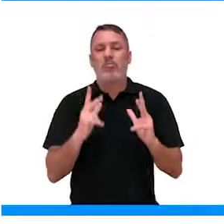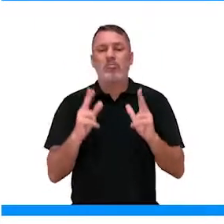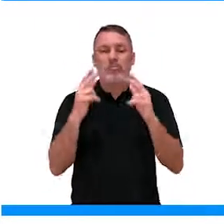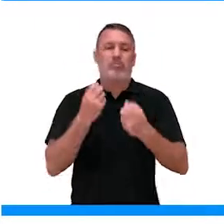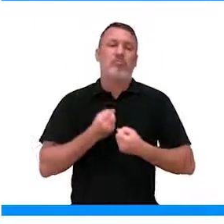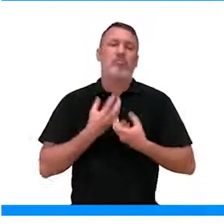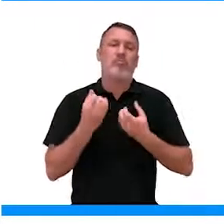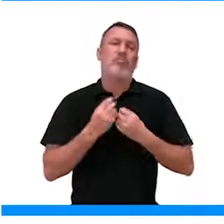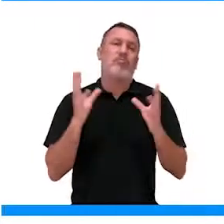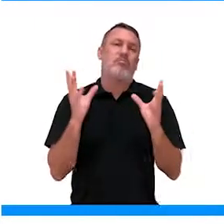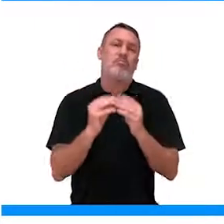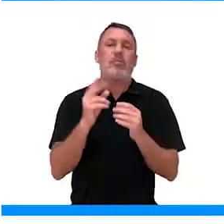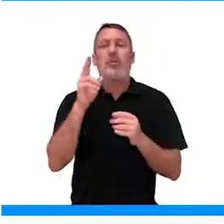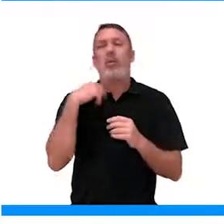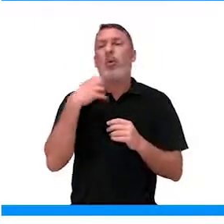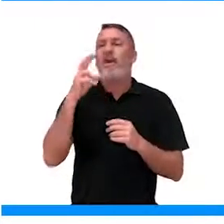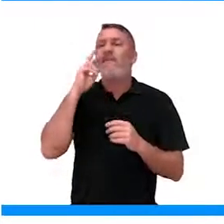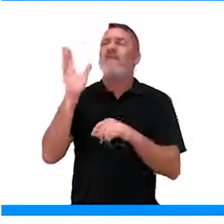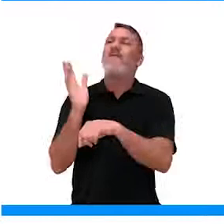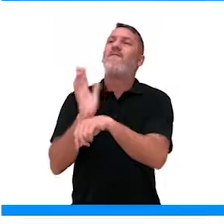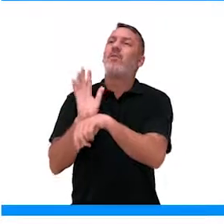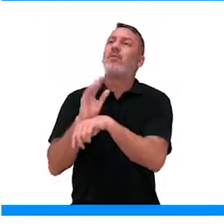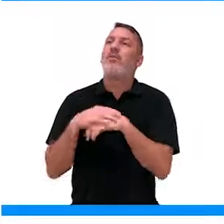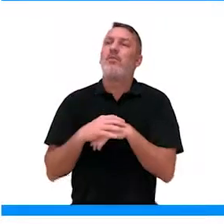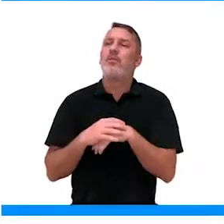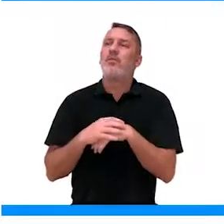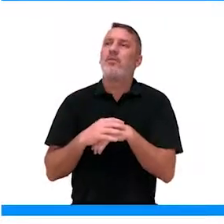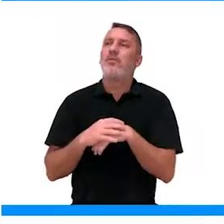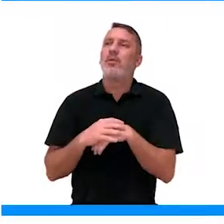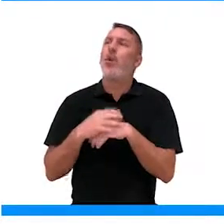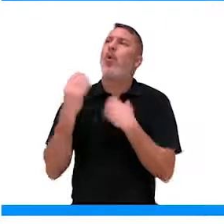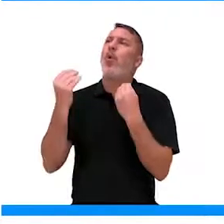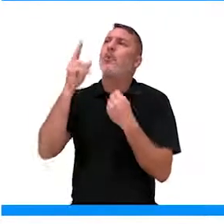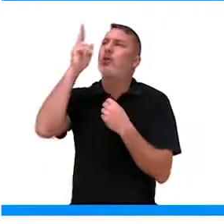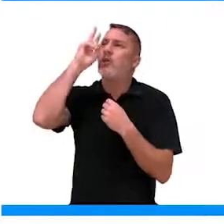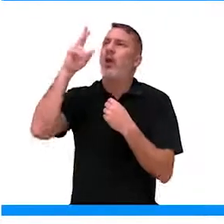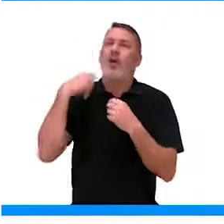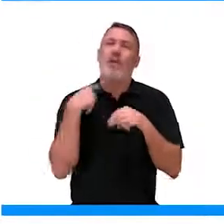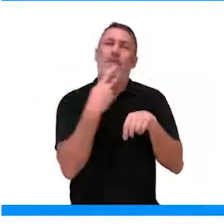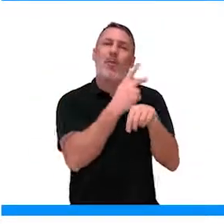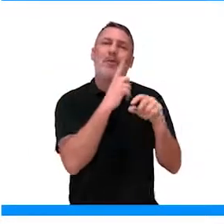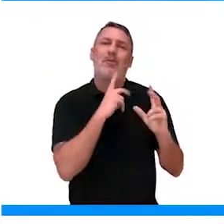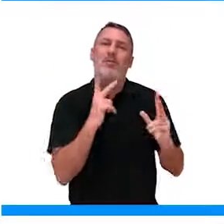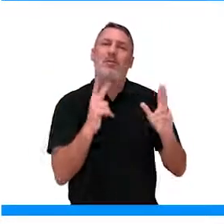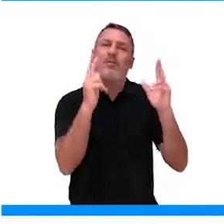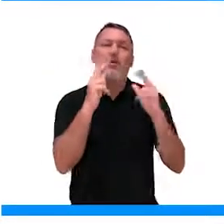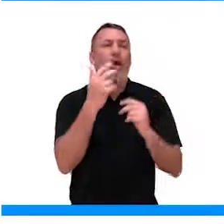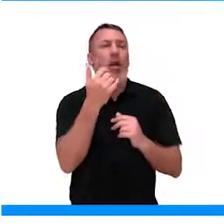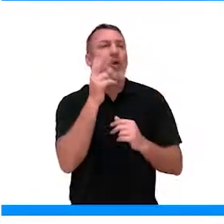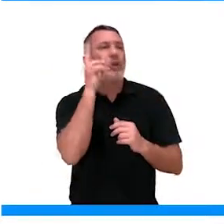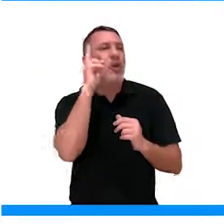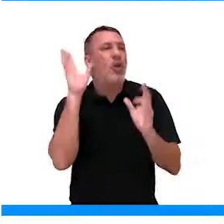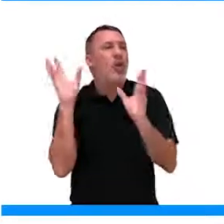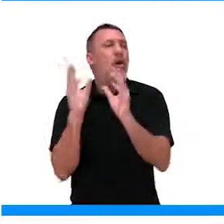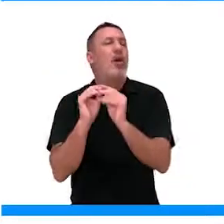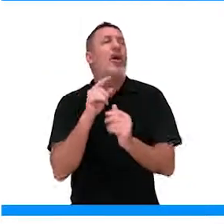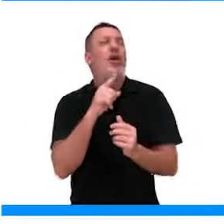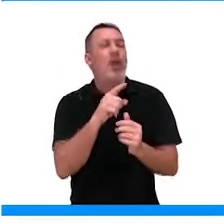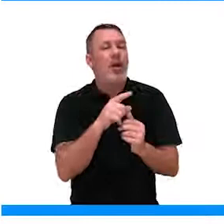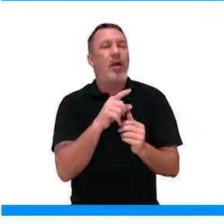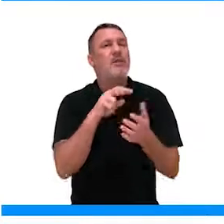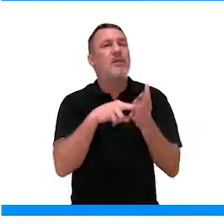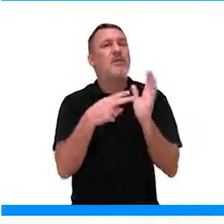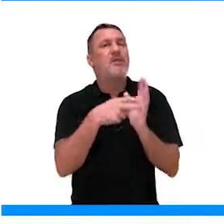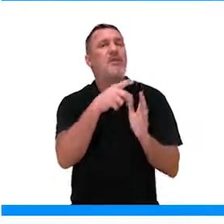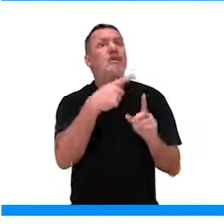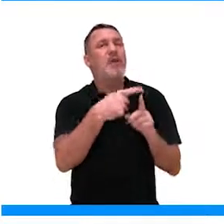resenha, eu quero assistir a um filme, aí eu vou procurar a resenha desse filme. Ela me serve